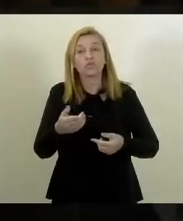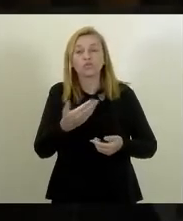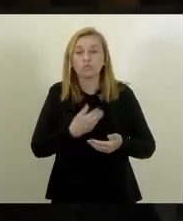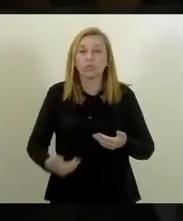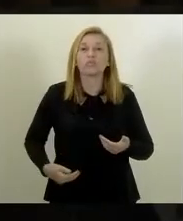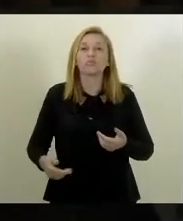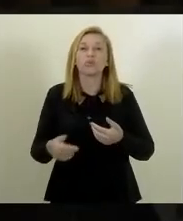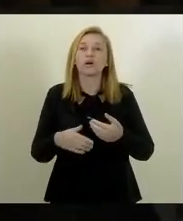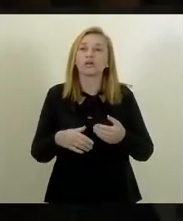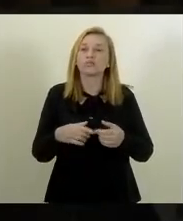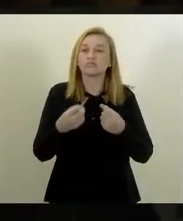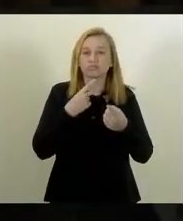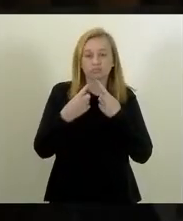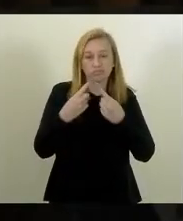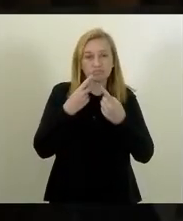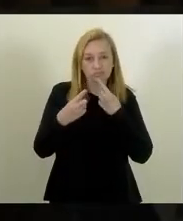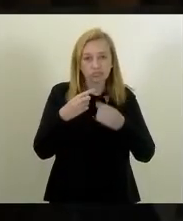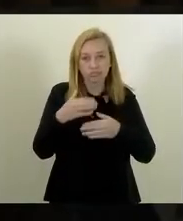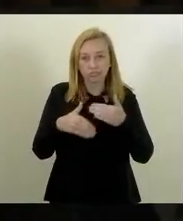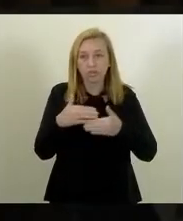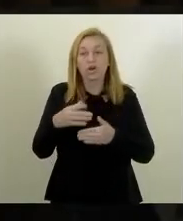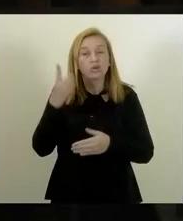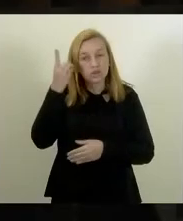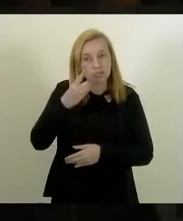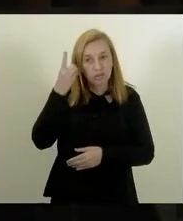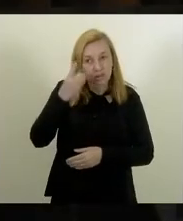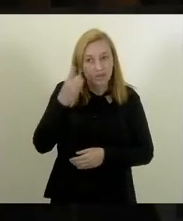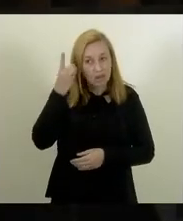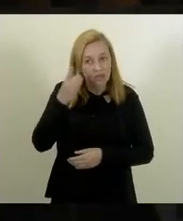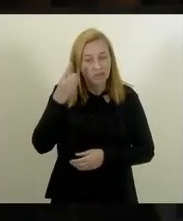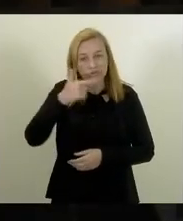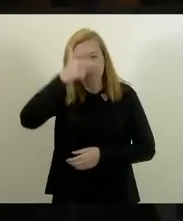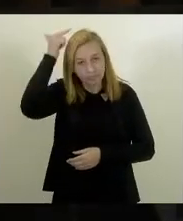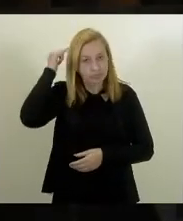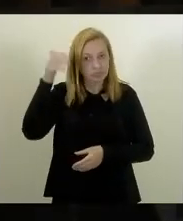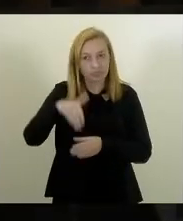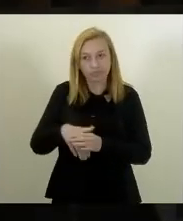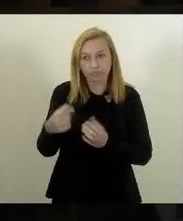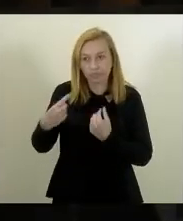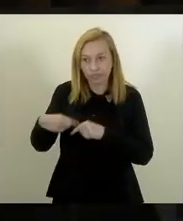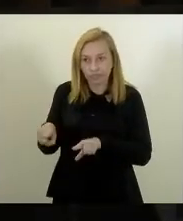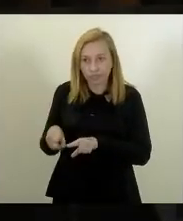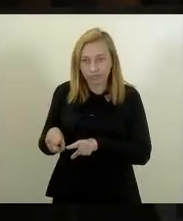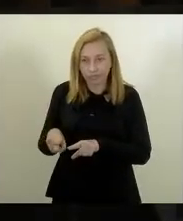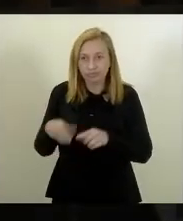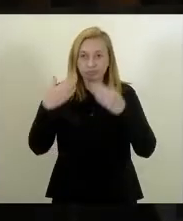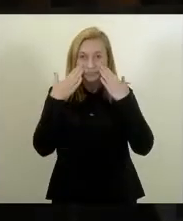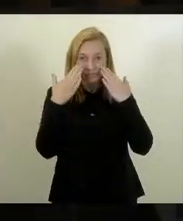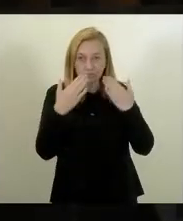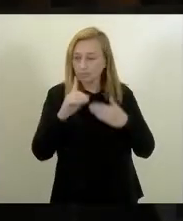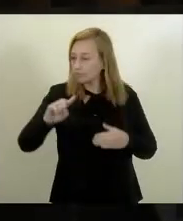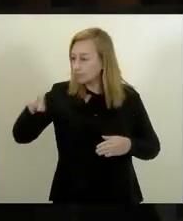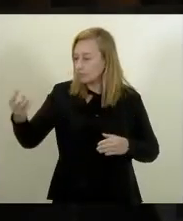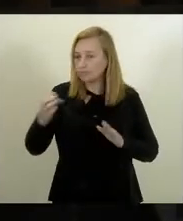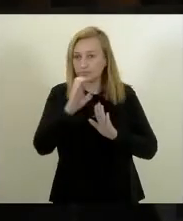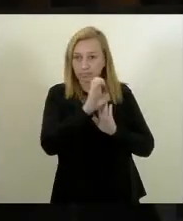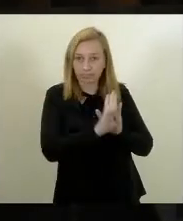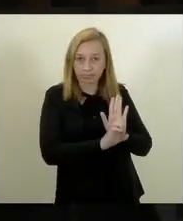processo. O deputado Luiz Paulo, que fez um voto divergente, na verdade, apresentando outras